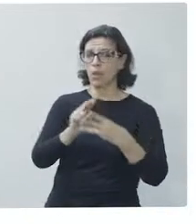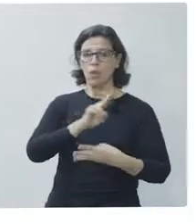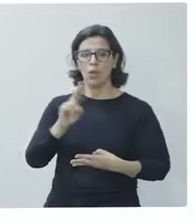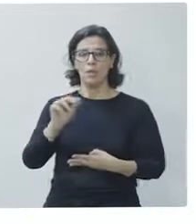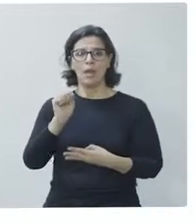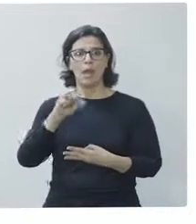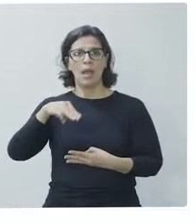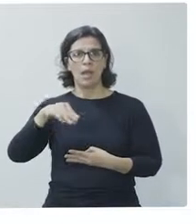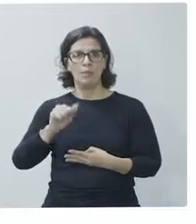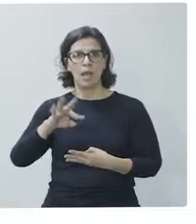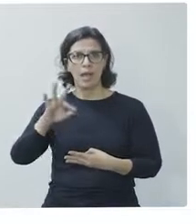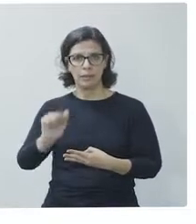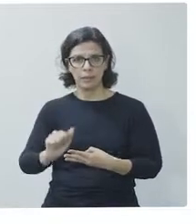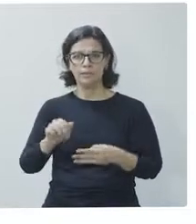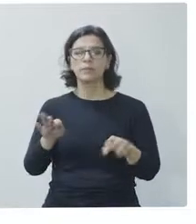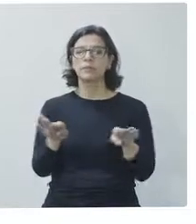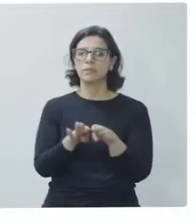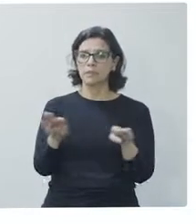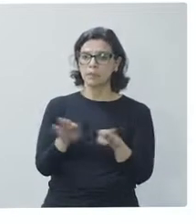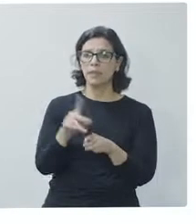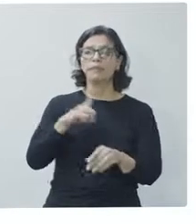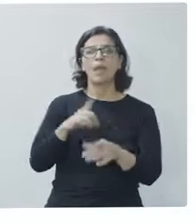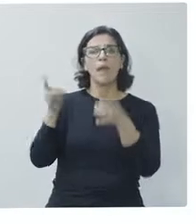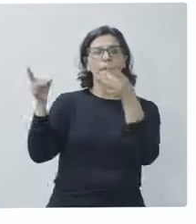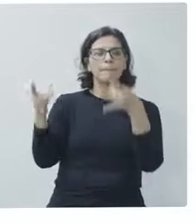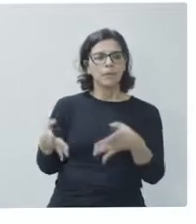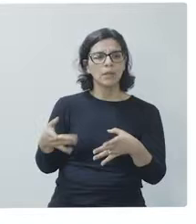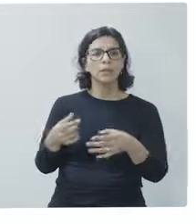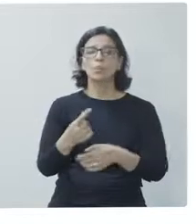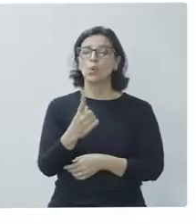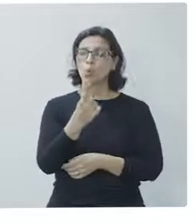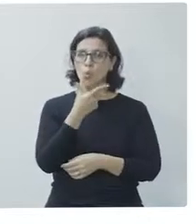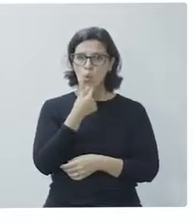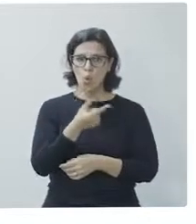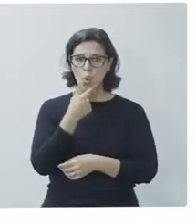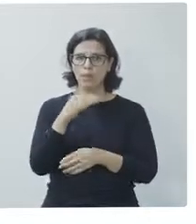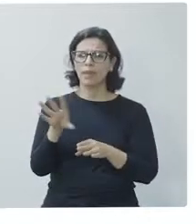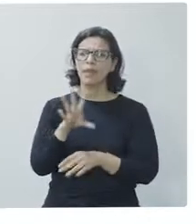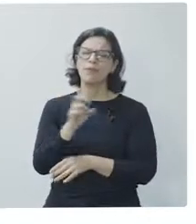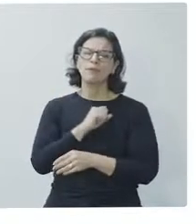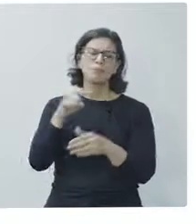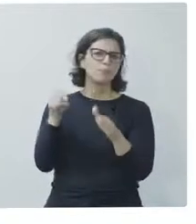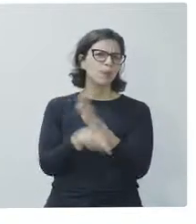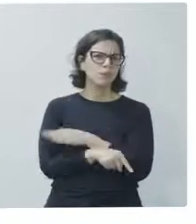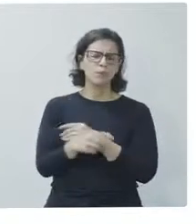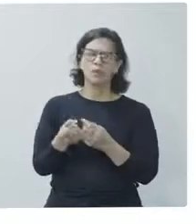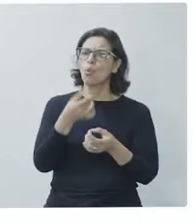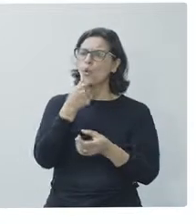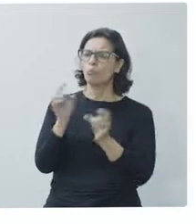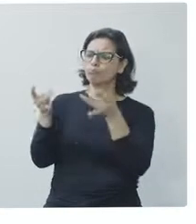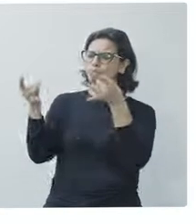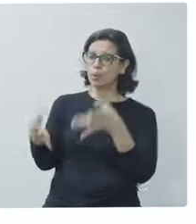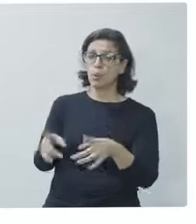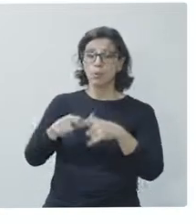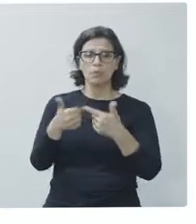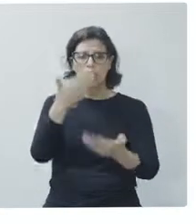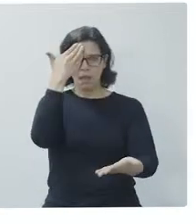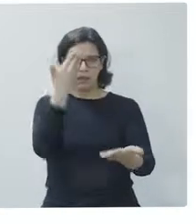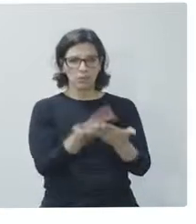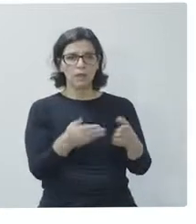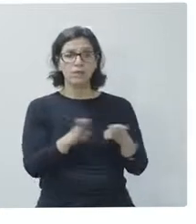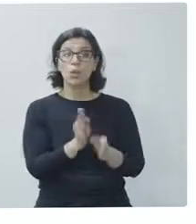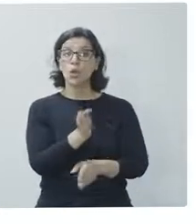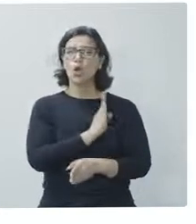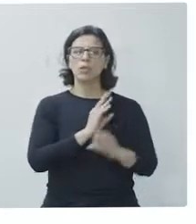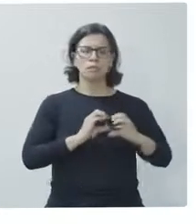terceira, cujo nome era Mata, fora abandonada por um homem a quem amava profundamente e acreditava que